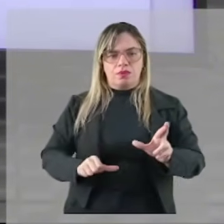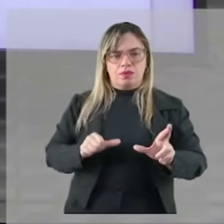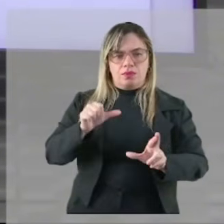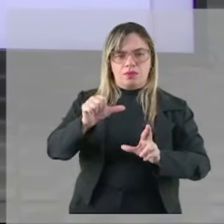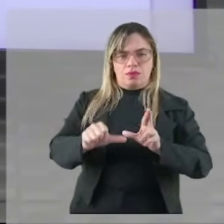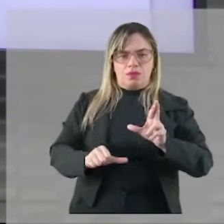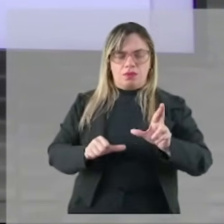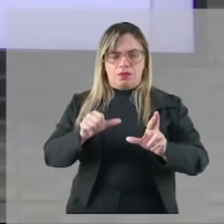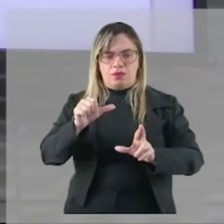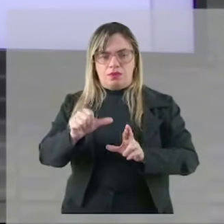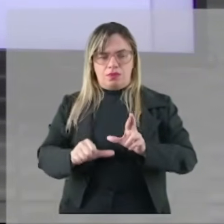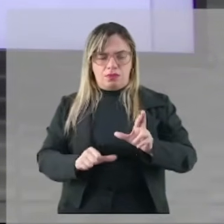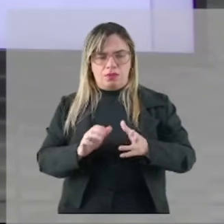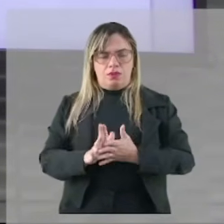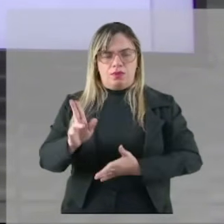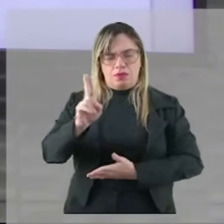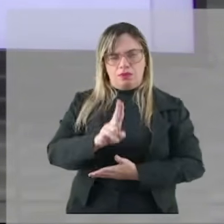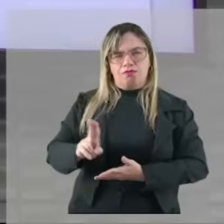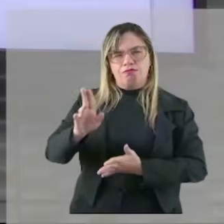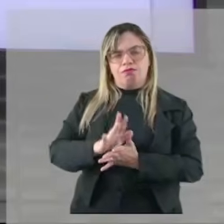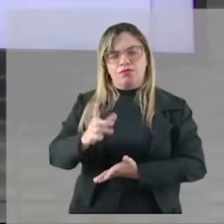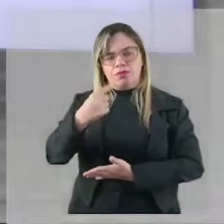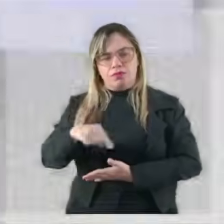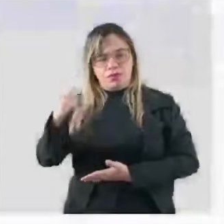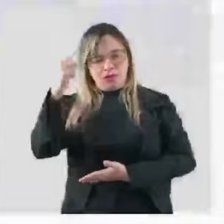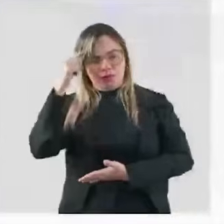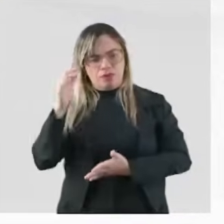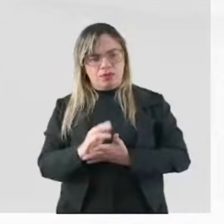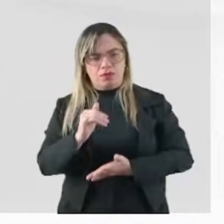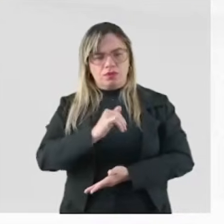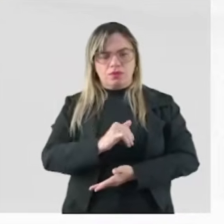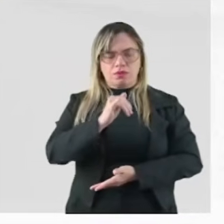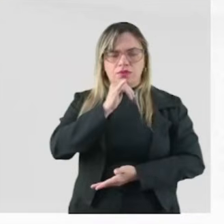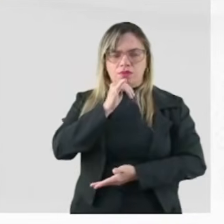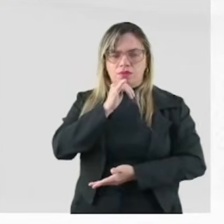reação genérica. Vamos pensar aqui numa reação genérica.